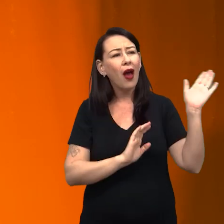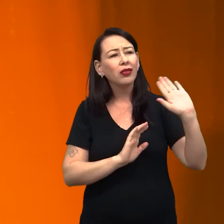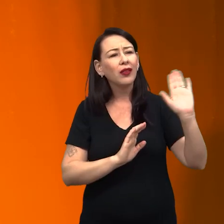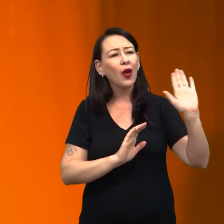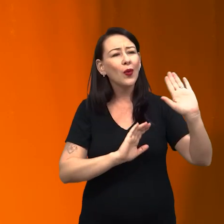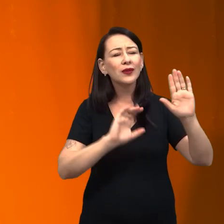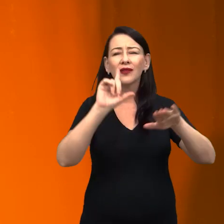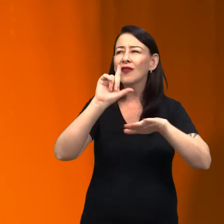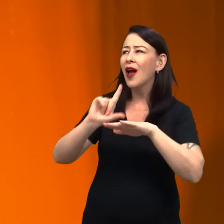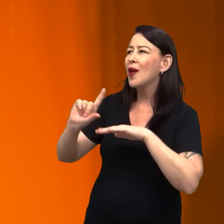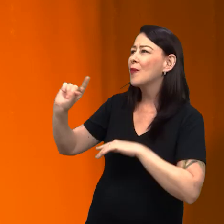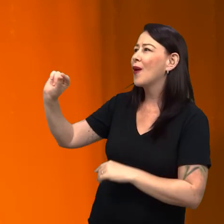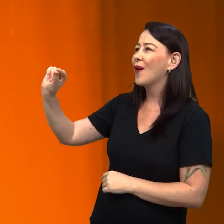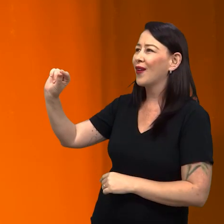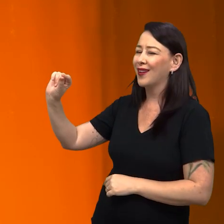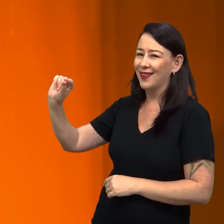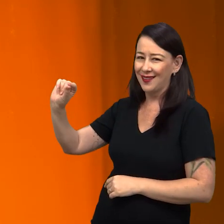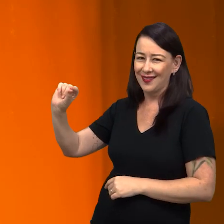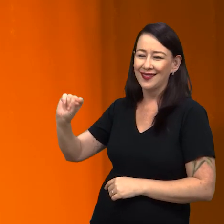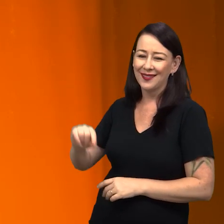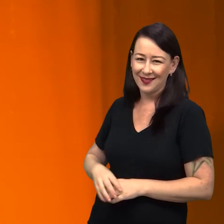e vá-se embora.